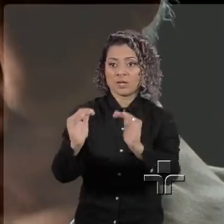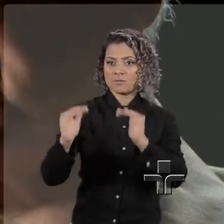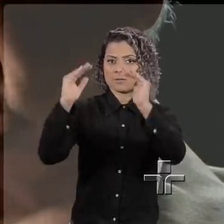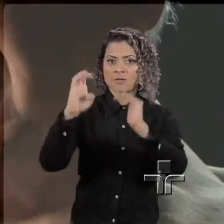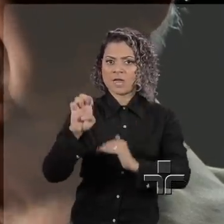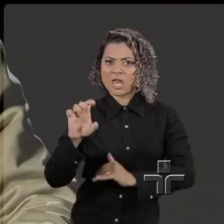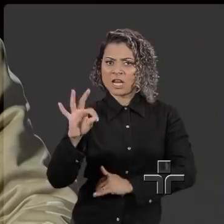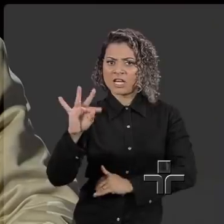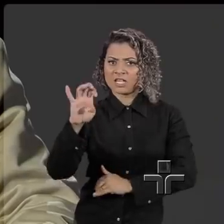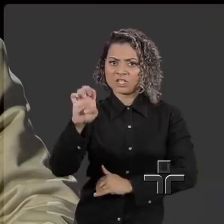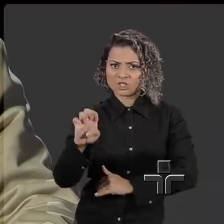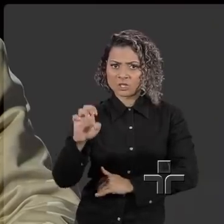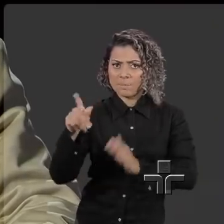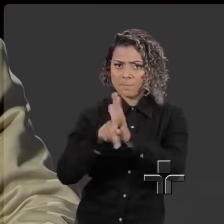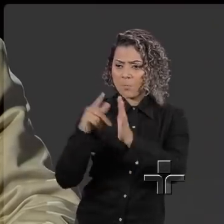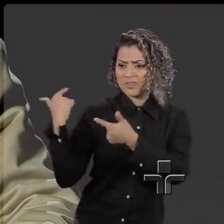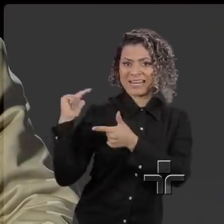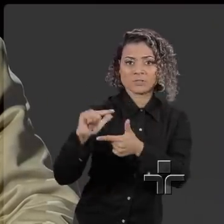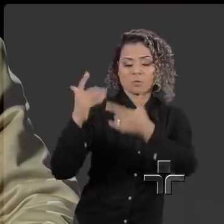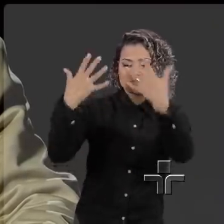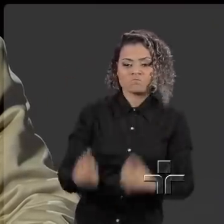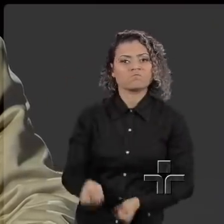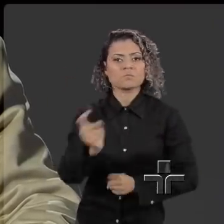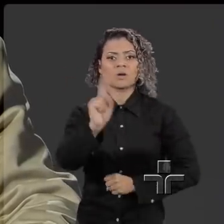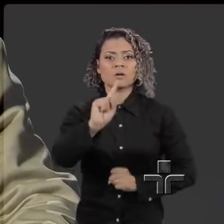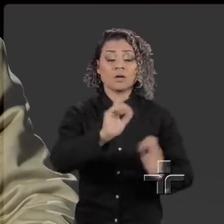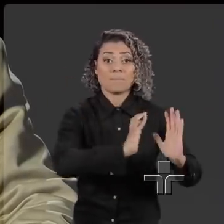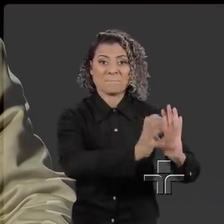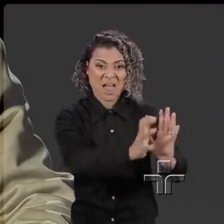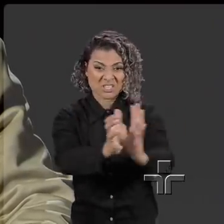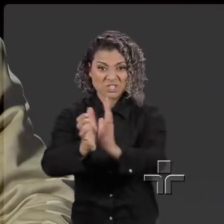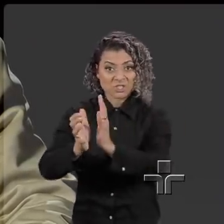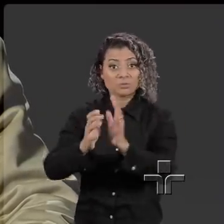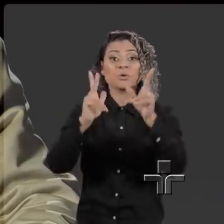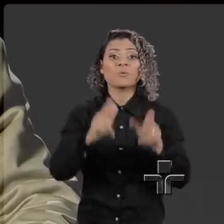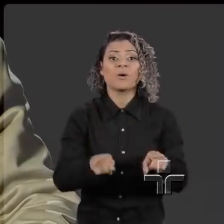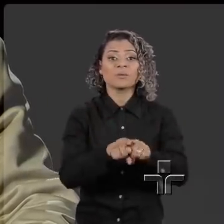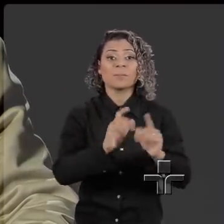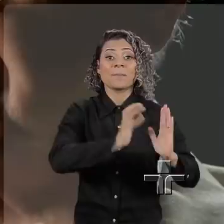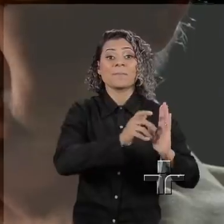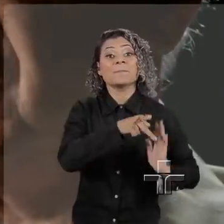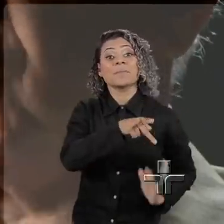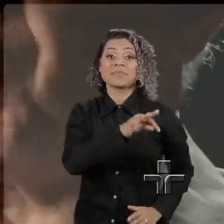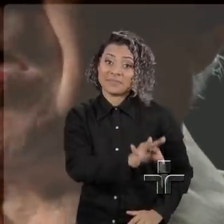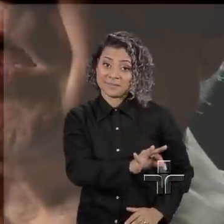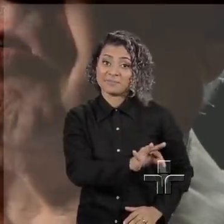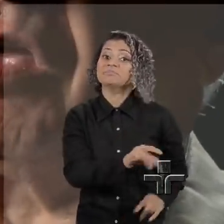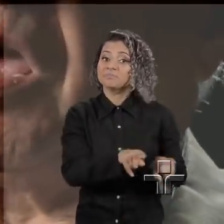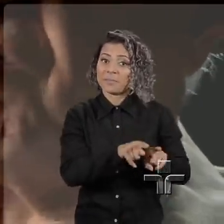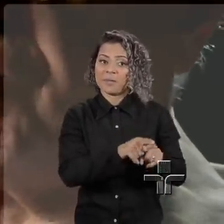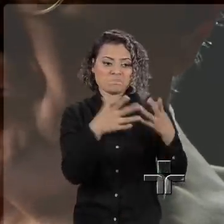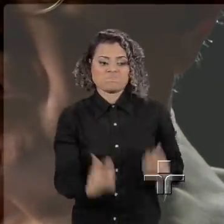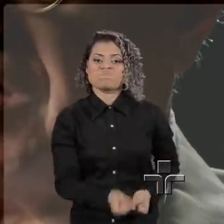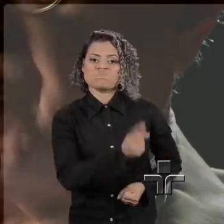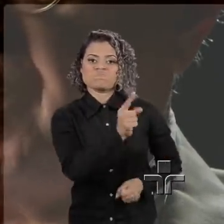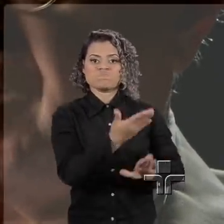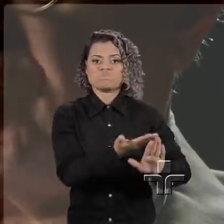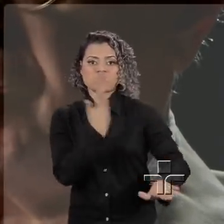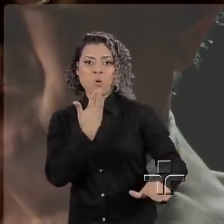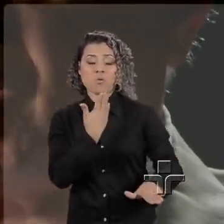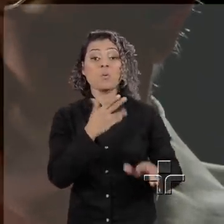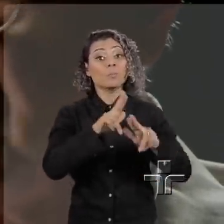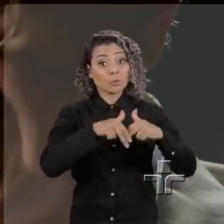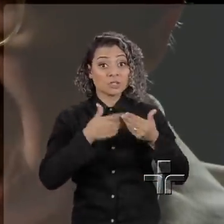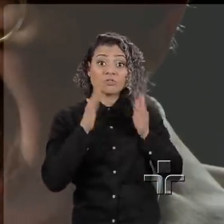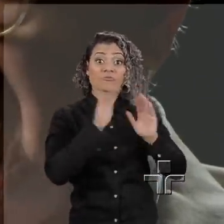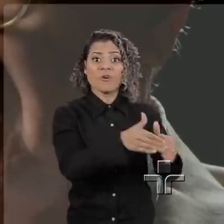políticas tradicionais e, principalmente, negar os partidos, como é o caso do Partido dos Trabalhadores. Uma grande ênfase da campanha foi